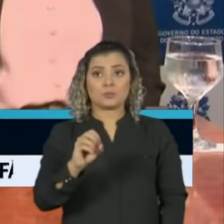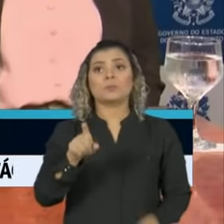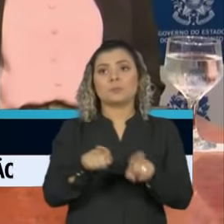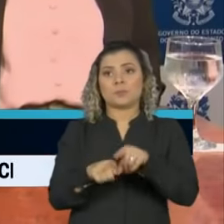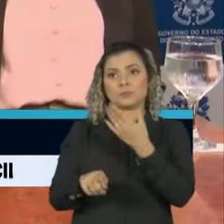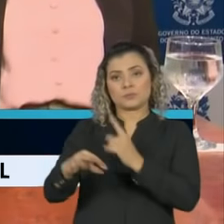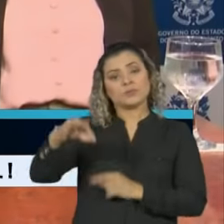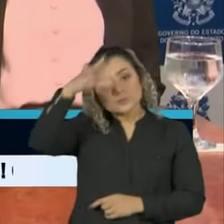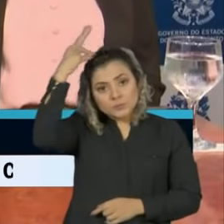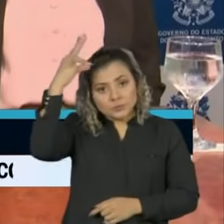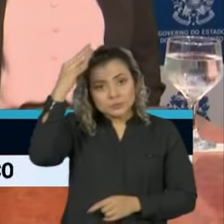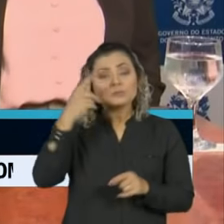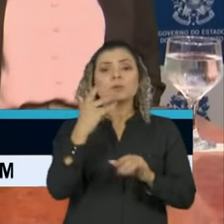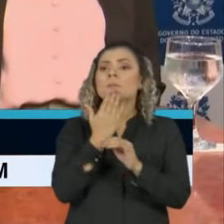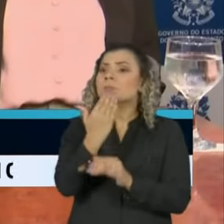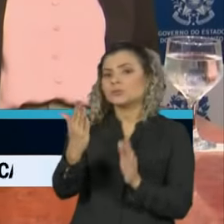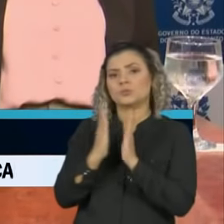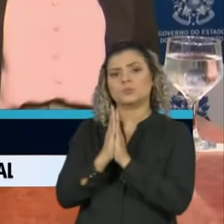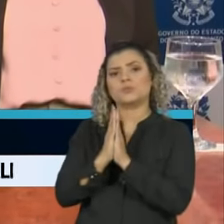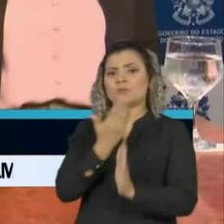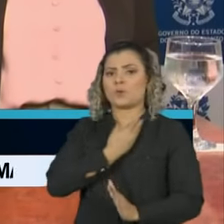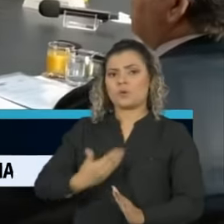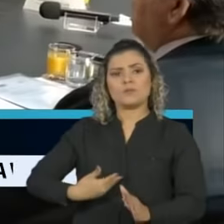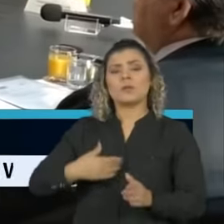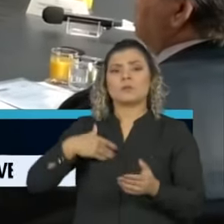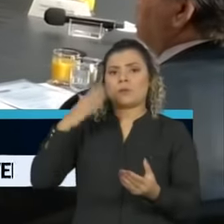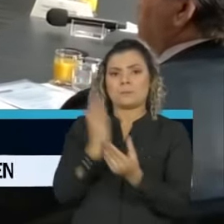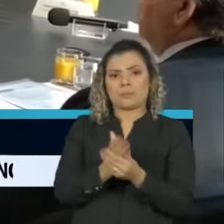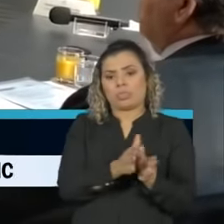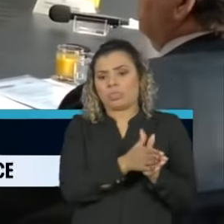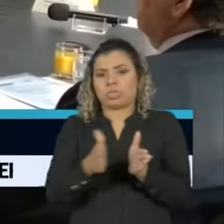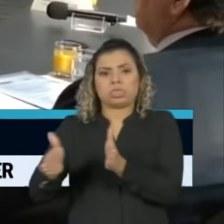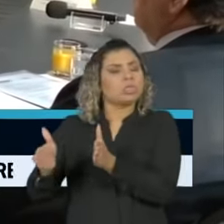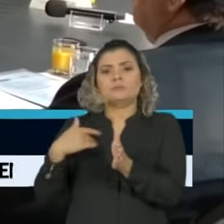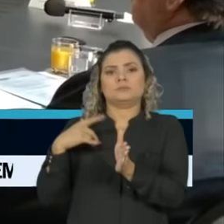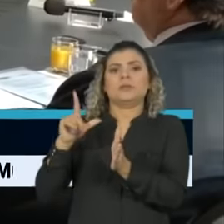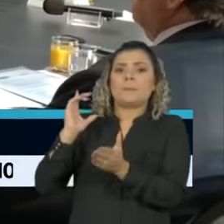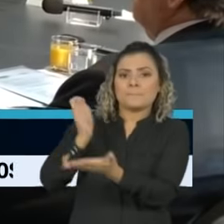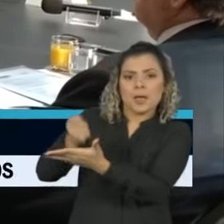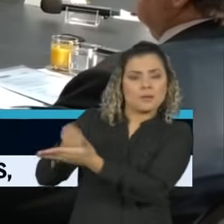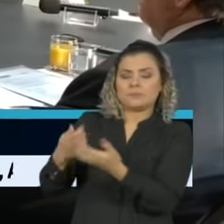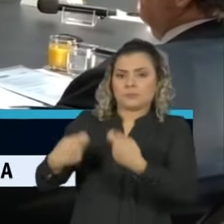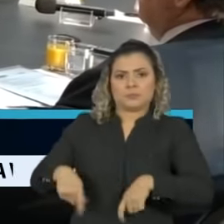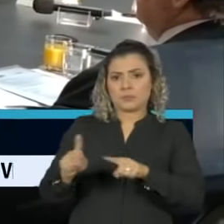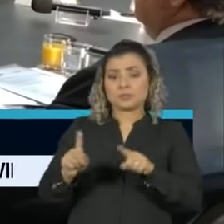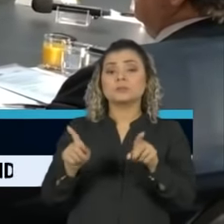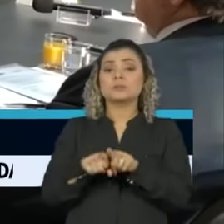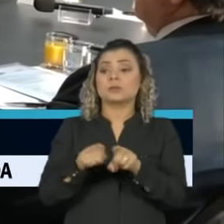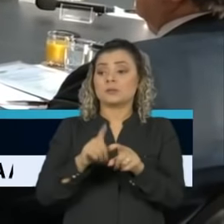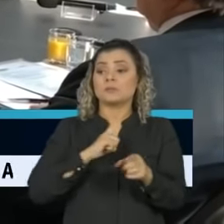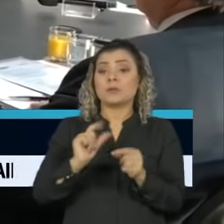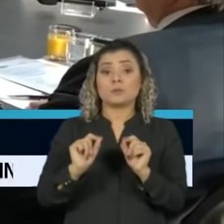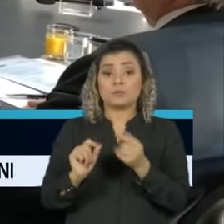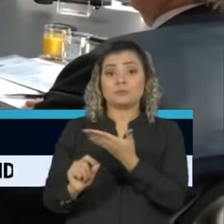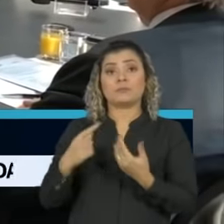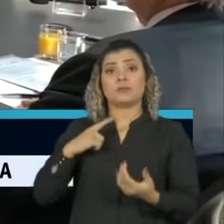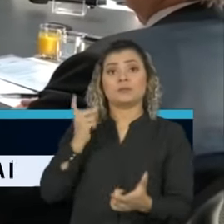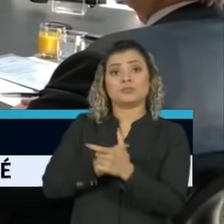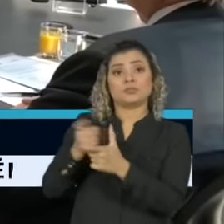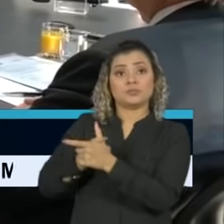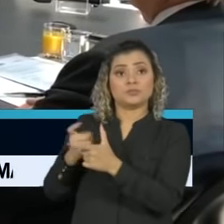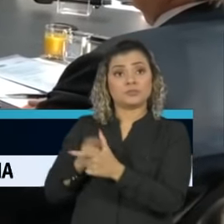Santo, pediu que o governo protele o pagamento de precatórios. O governador de São Paulo, João Dória, pediu 12 meses de suspensão do pagamento da dívida